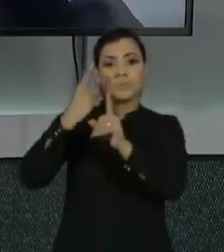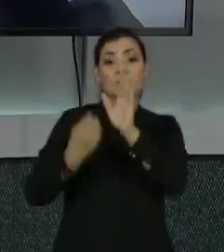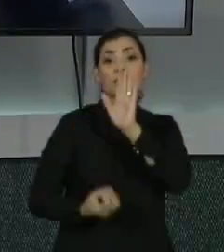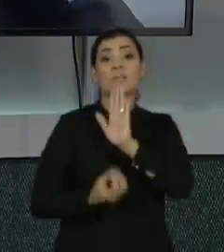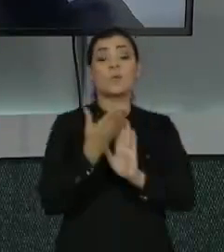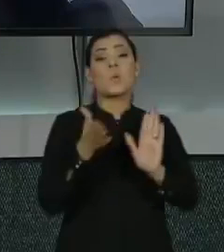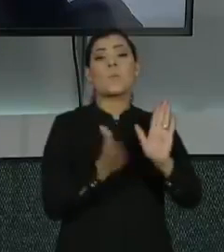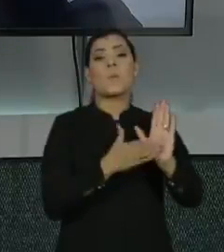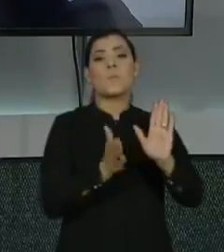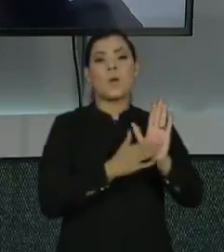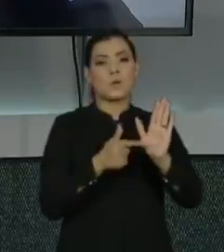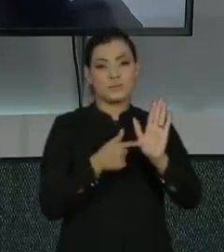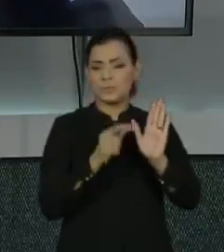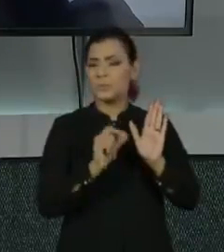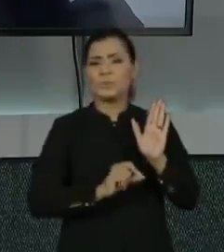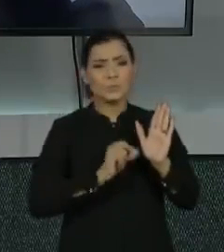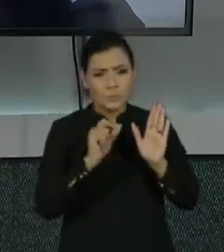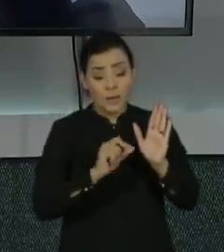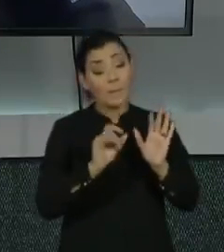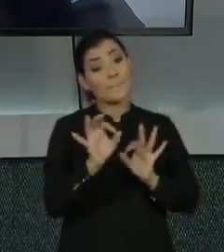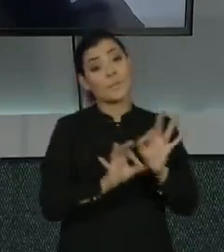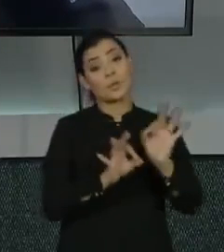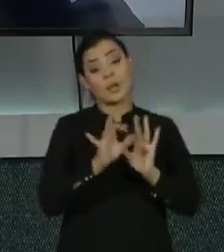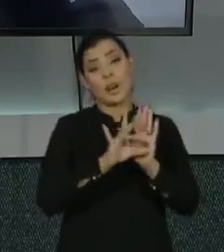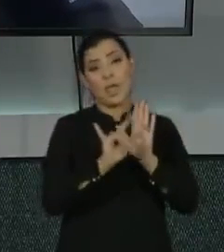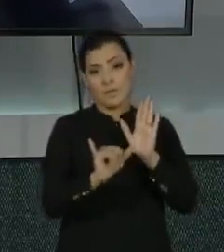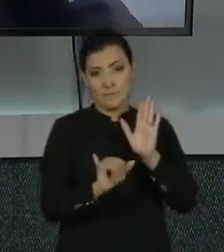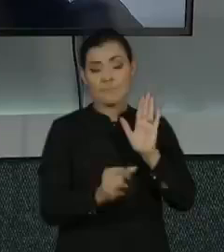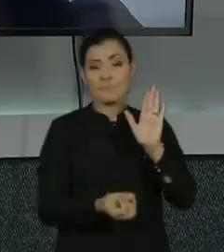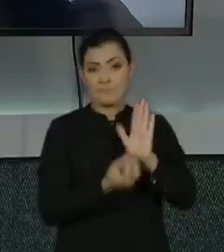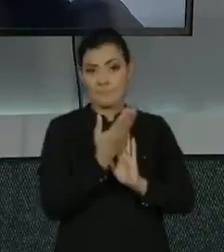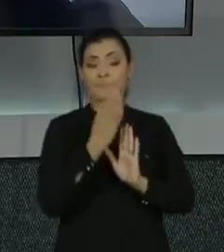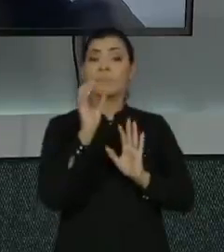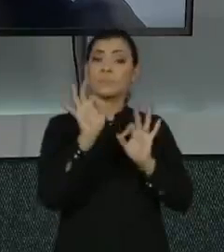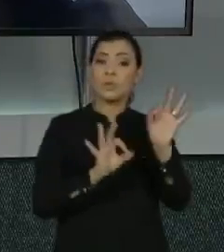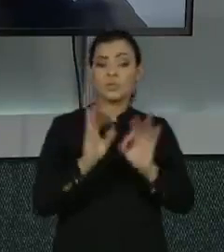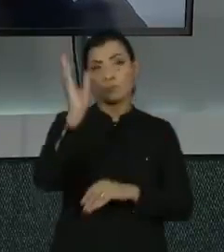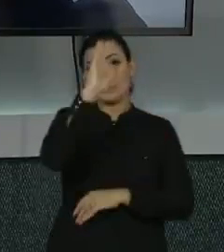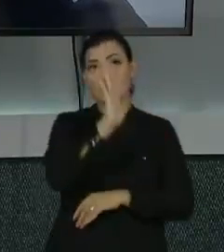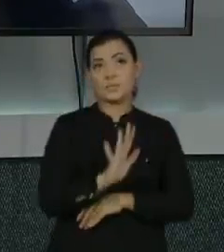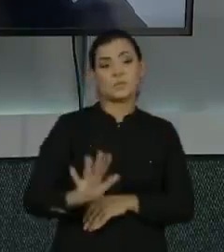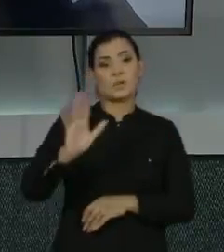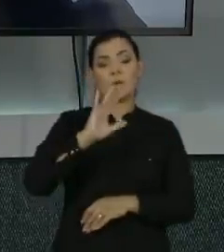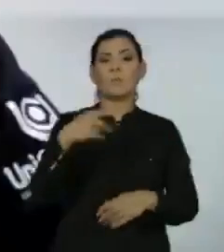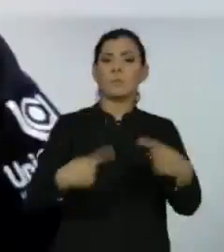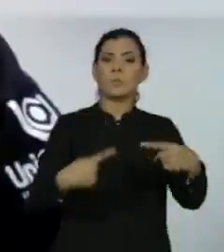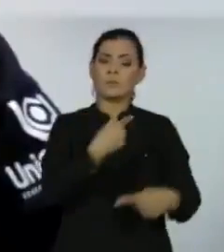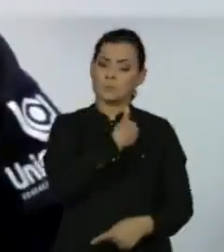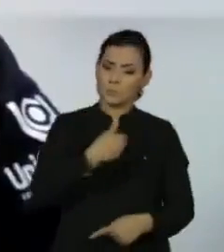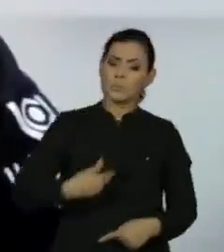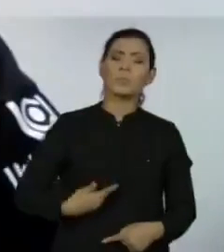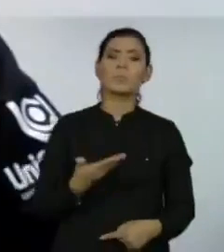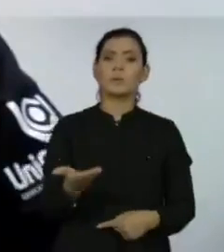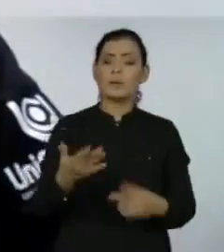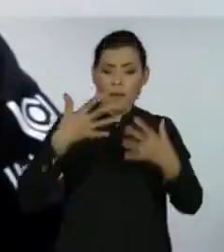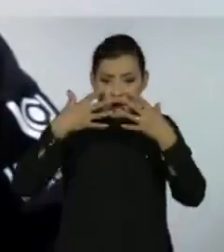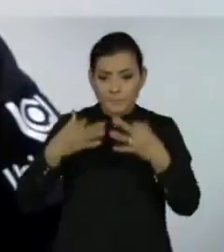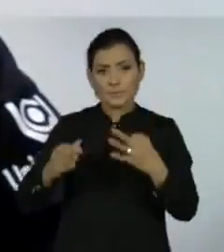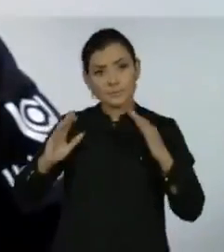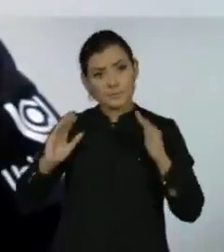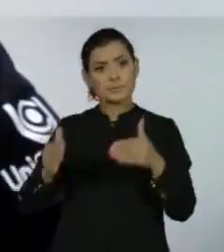uma proposta de projeto de lei, um plano nacional, uma política pública, de